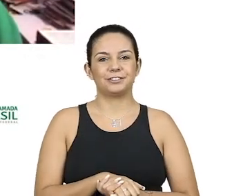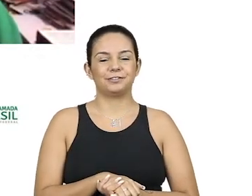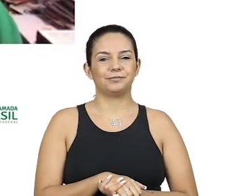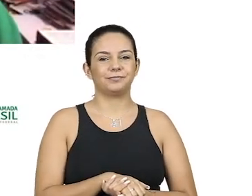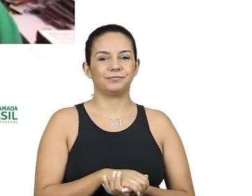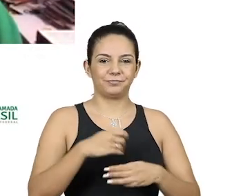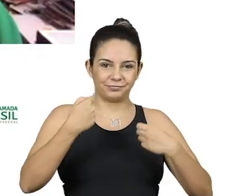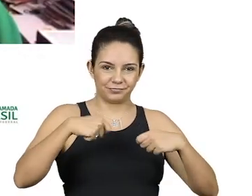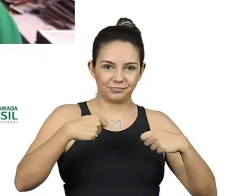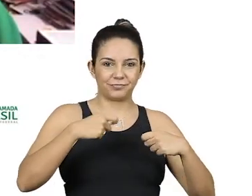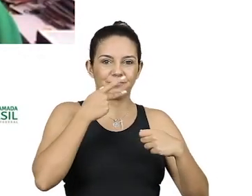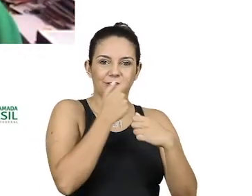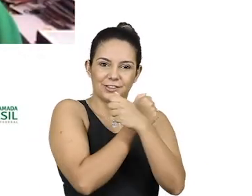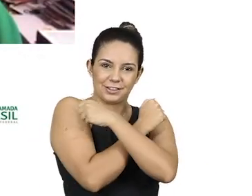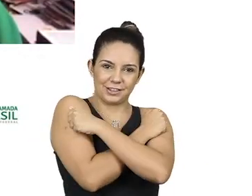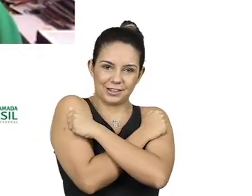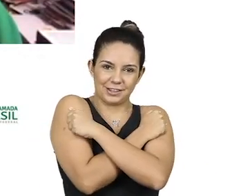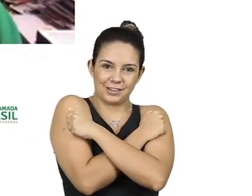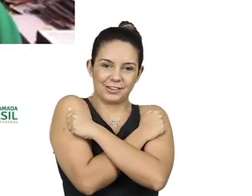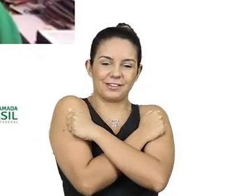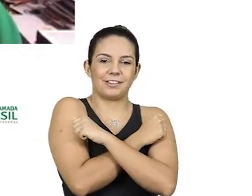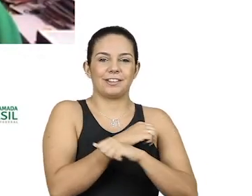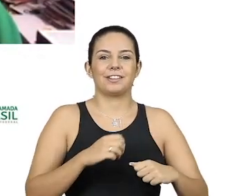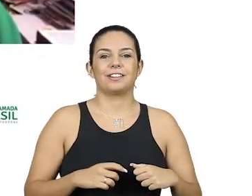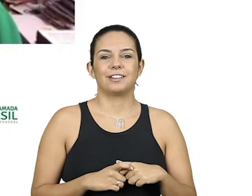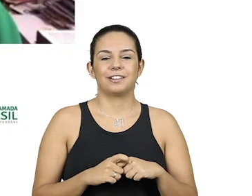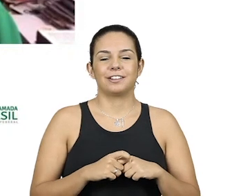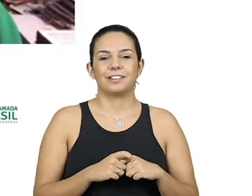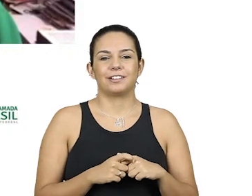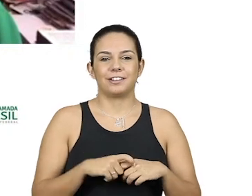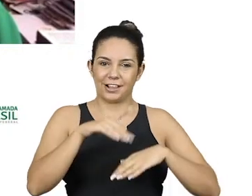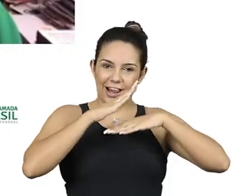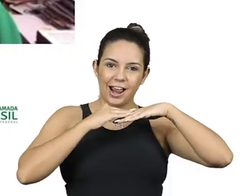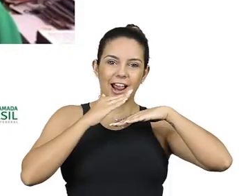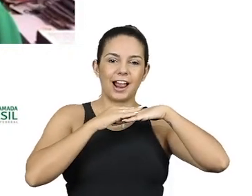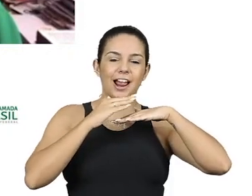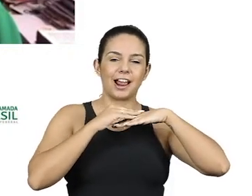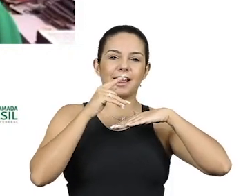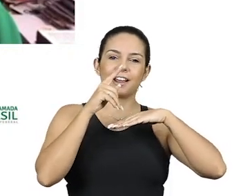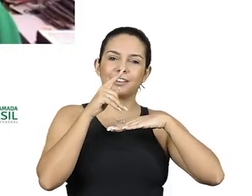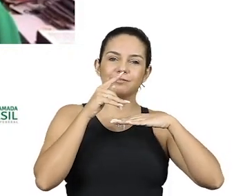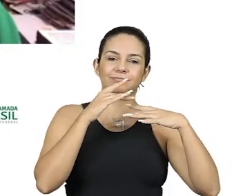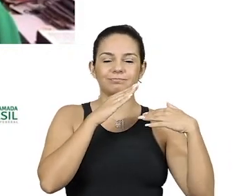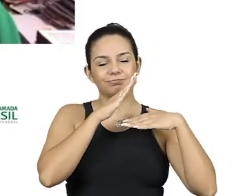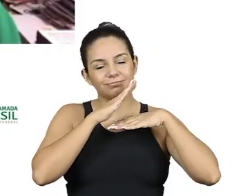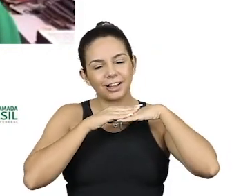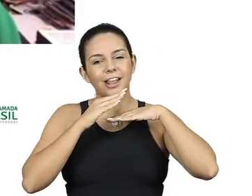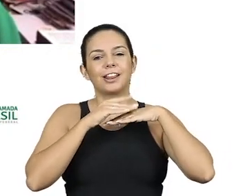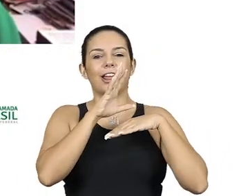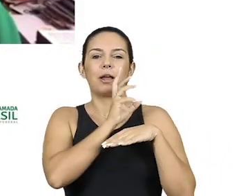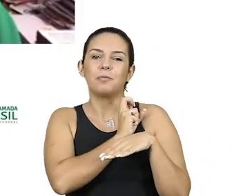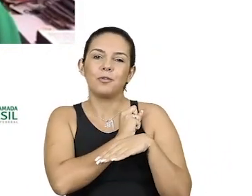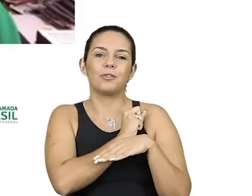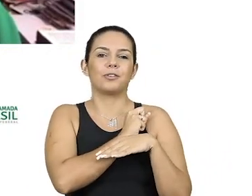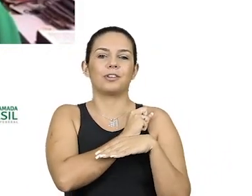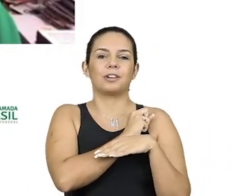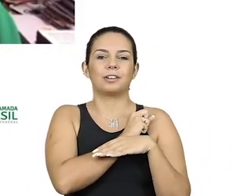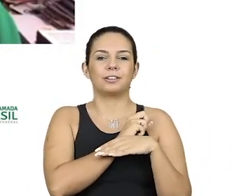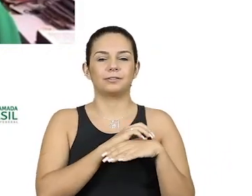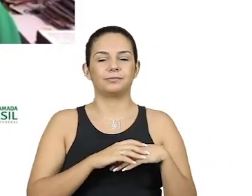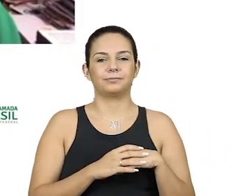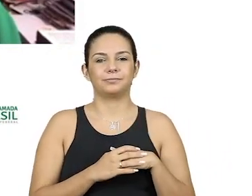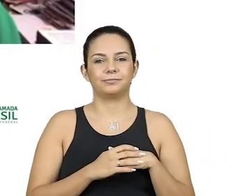Preciso desse abraço, desse beijo, desse carinho, desse afeto. Mas você